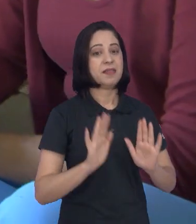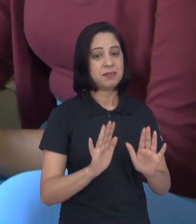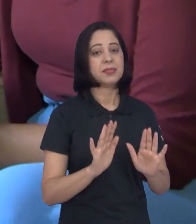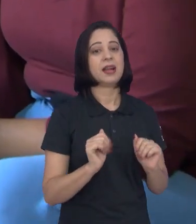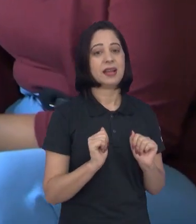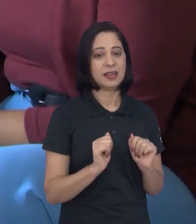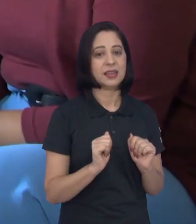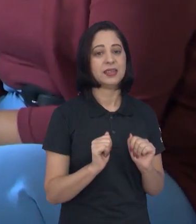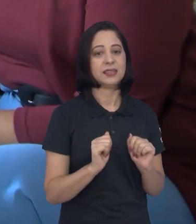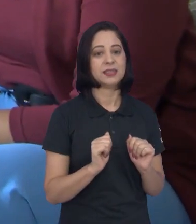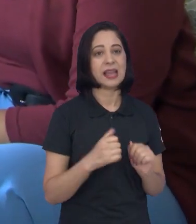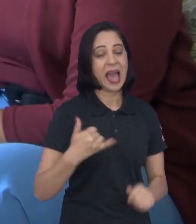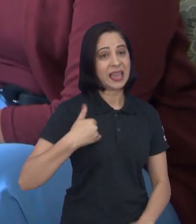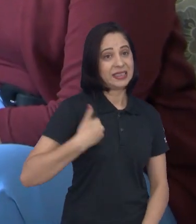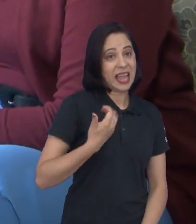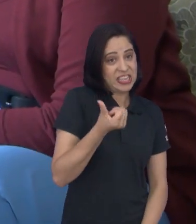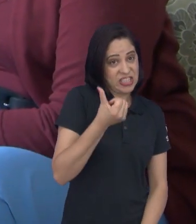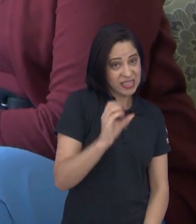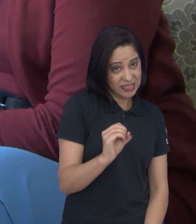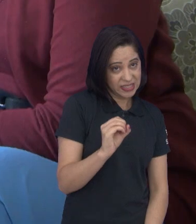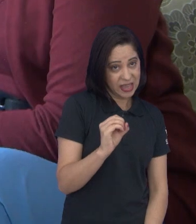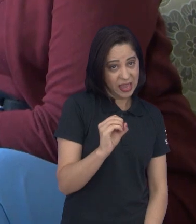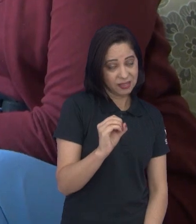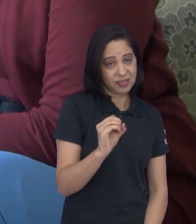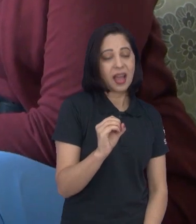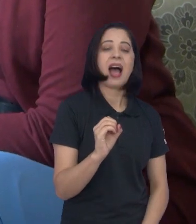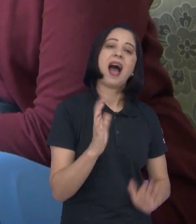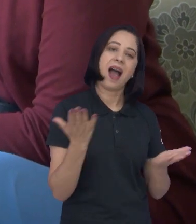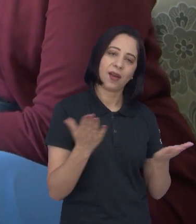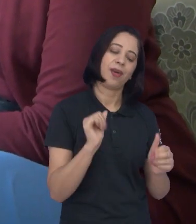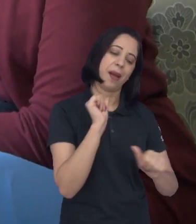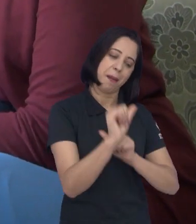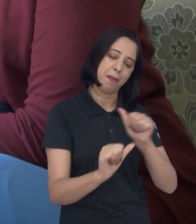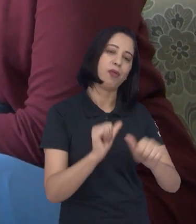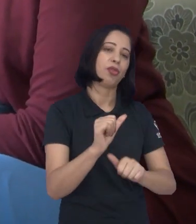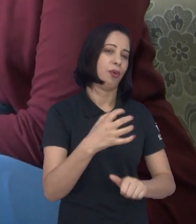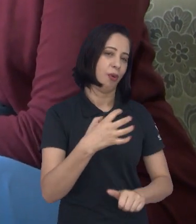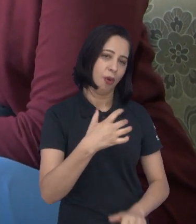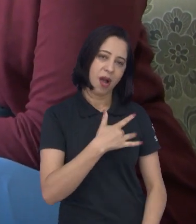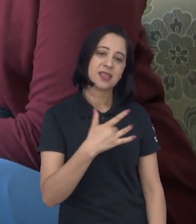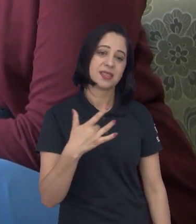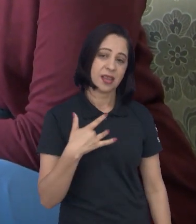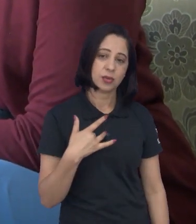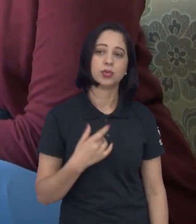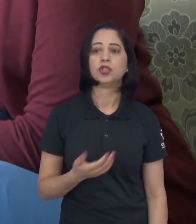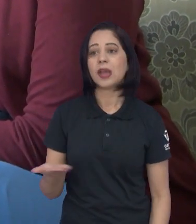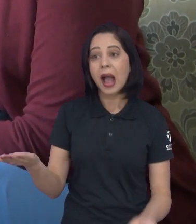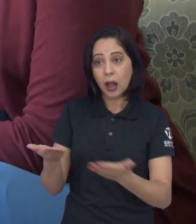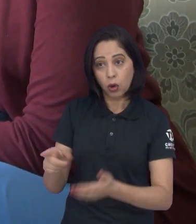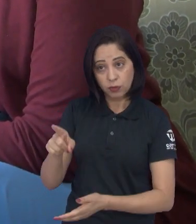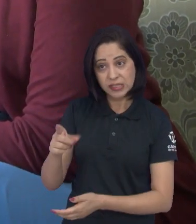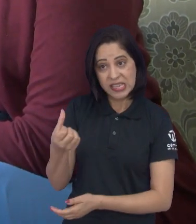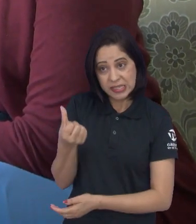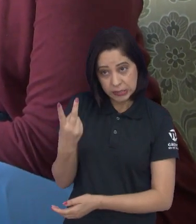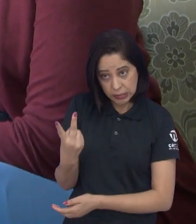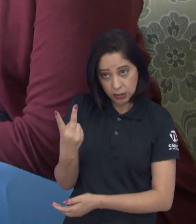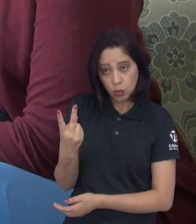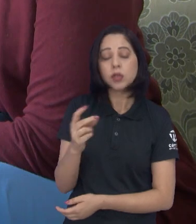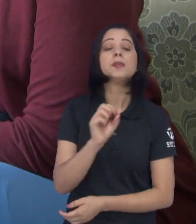fui Cheguei ao 60 uhum hoje a senhora tá com 72 anos 72 então aí perto dos 60